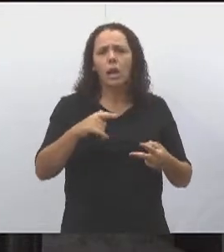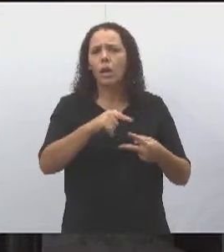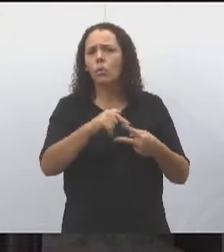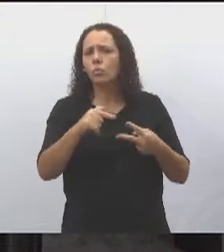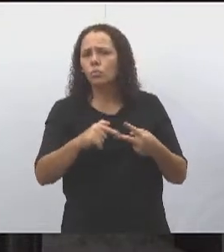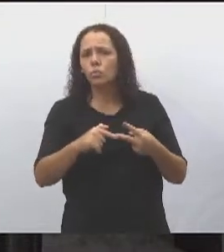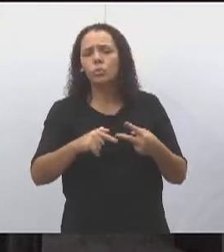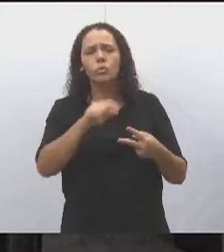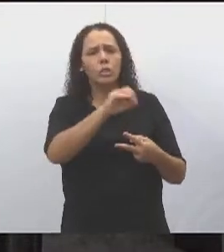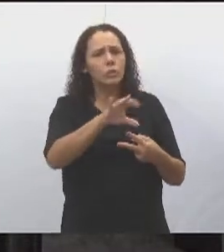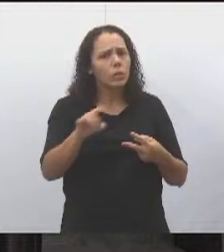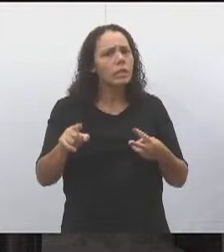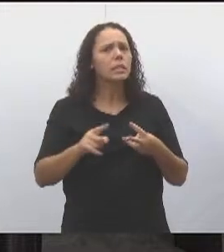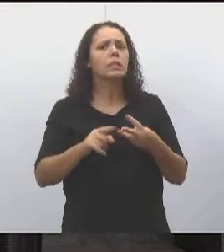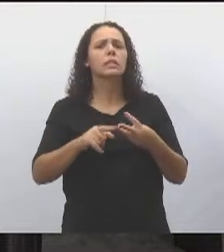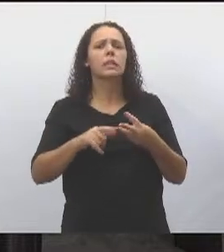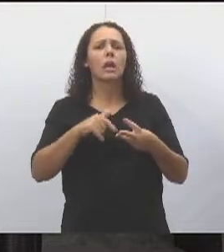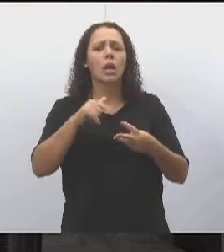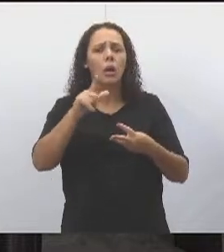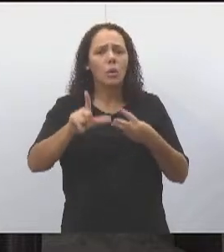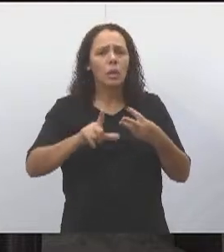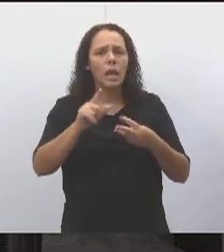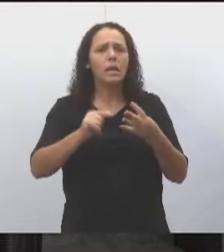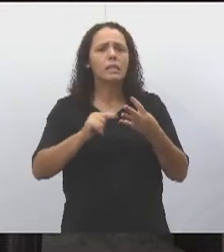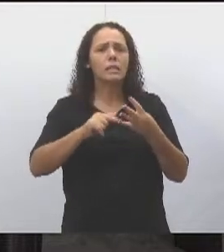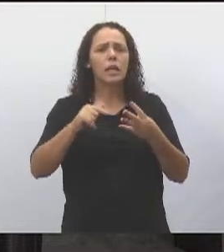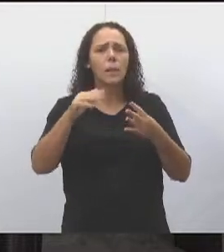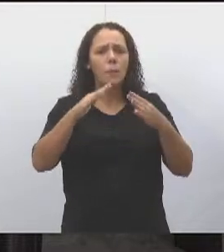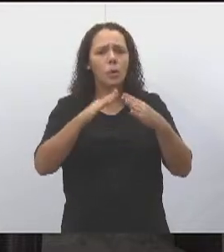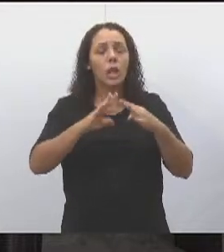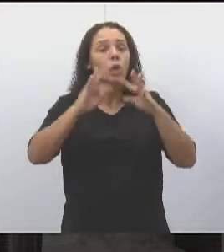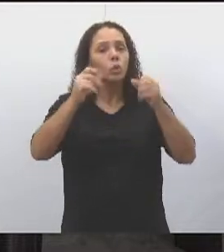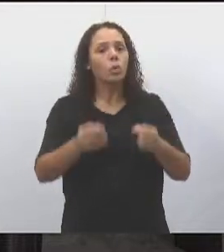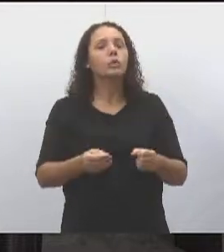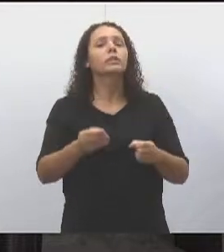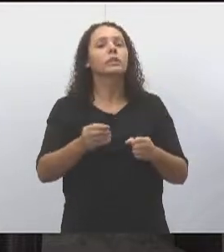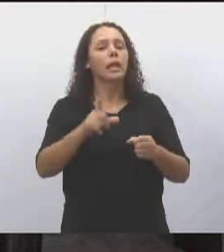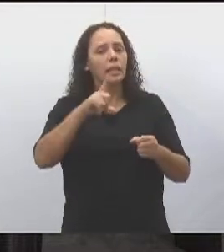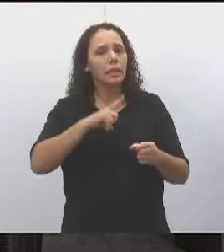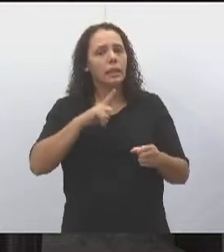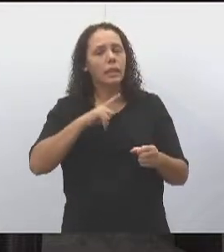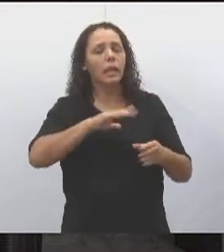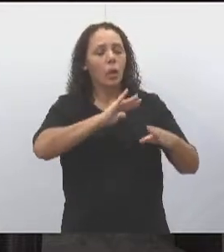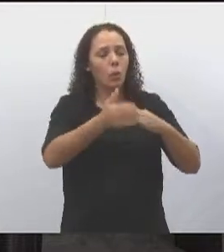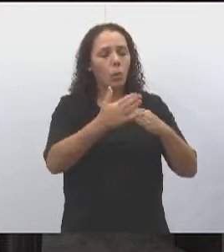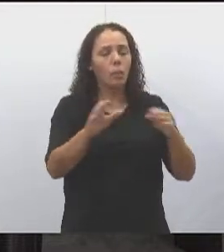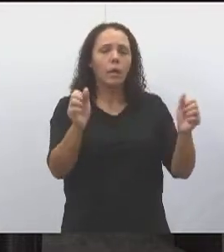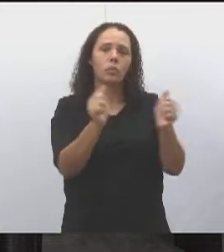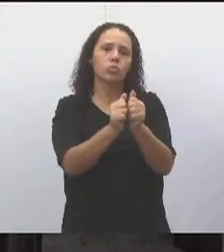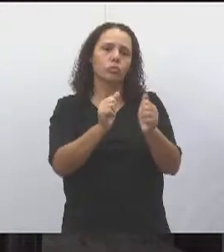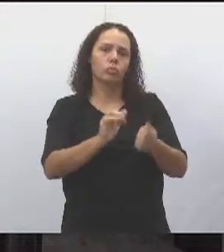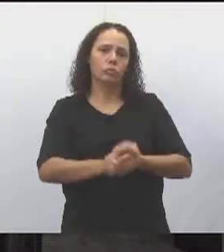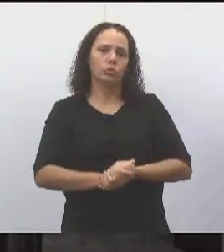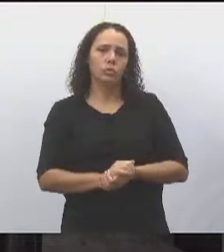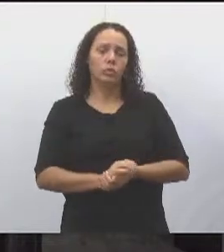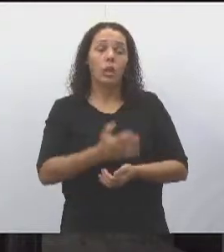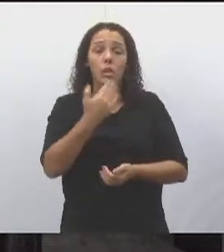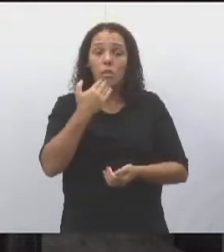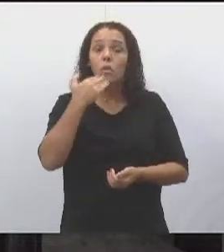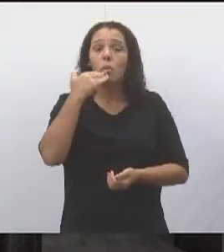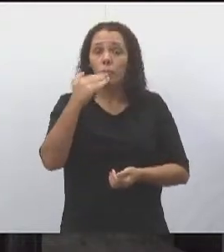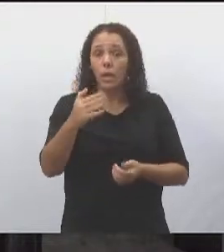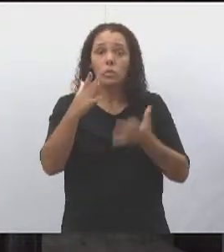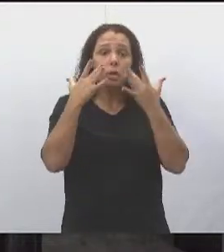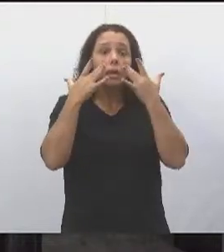JAL, companheiro. Não fica com esse bode por causa daquele lugarzinho das duas ruas lá, da Augusto dos Anjos e a 14 lá. Eu peço aqui